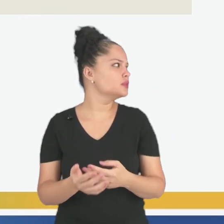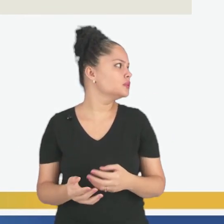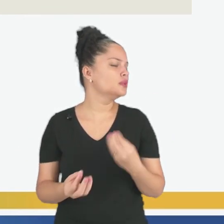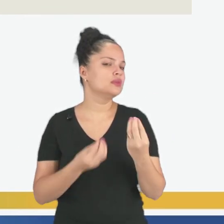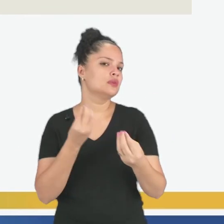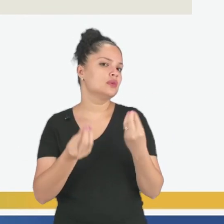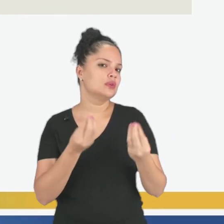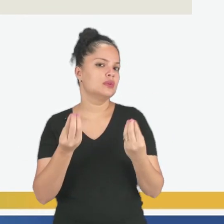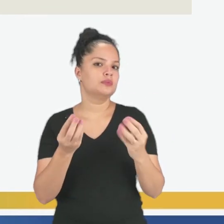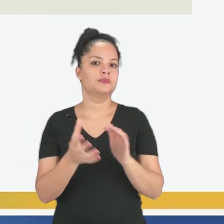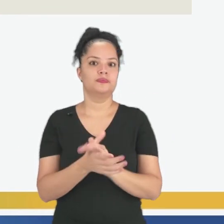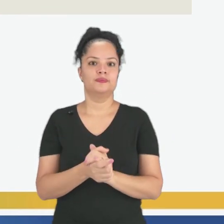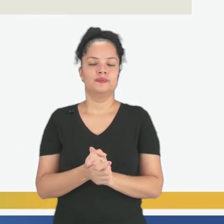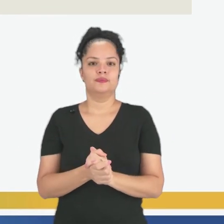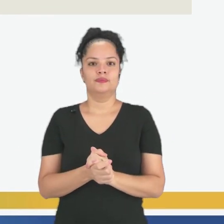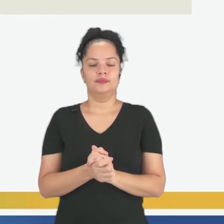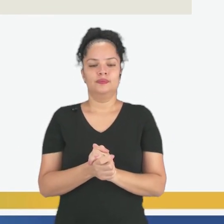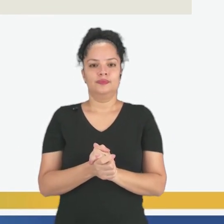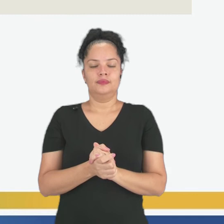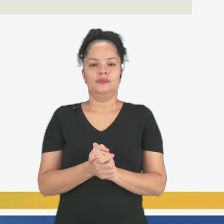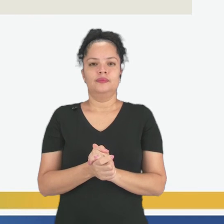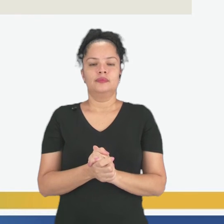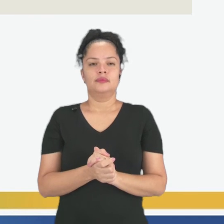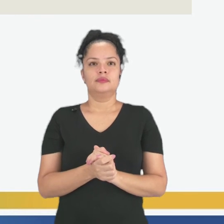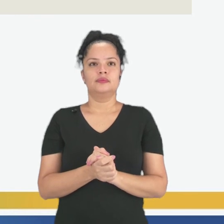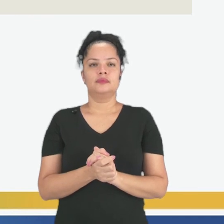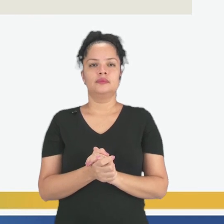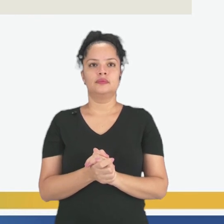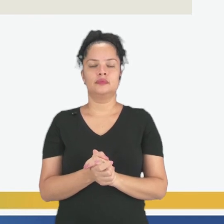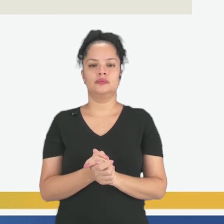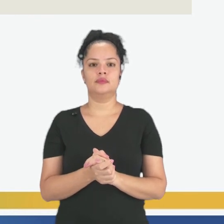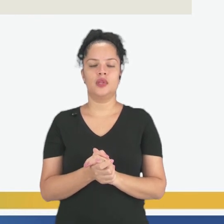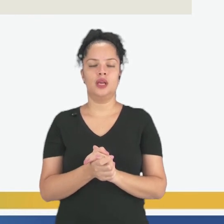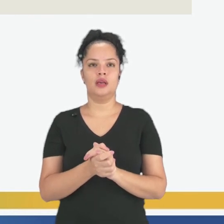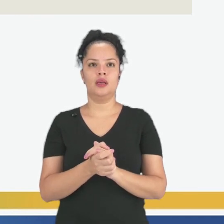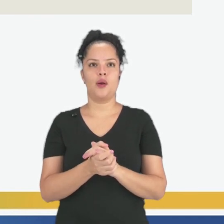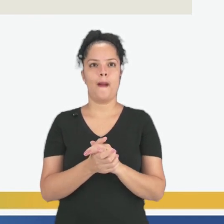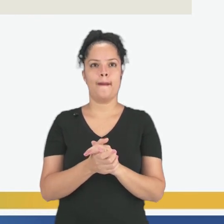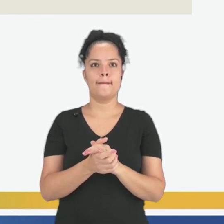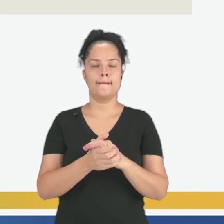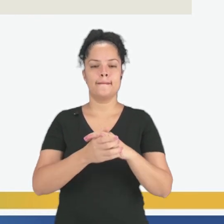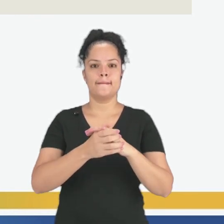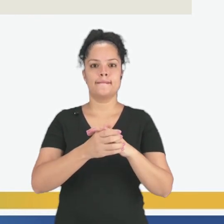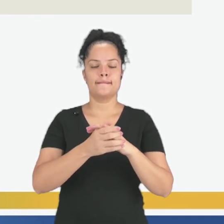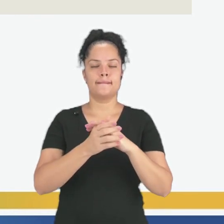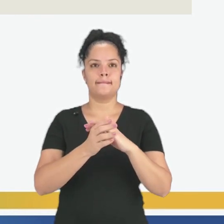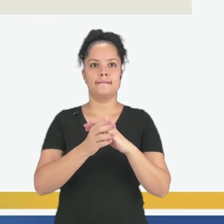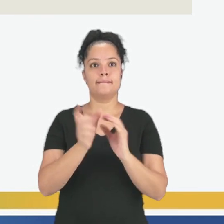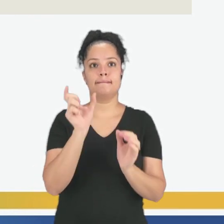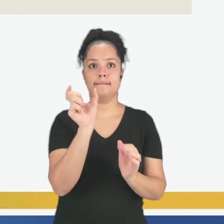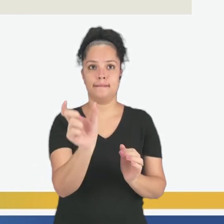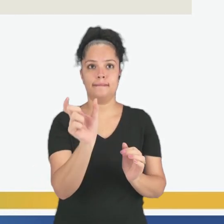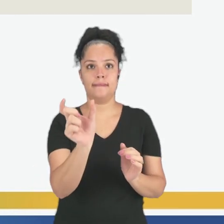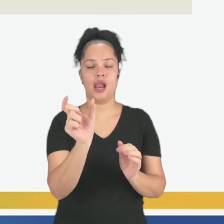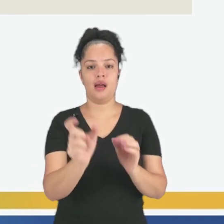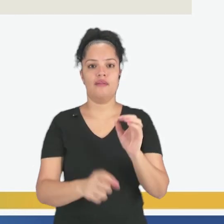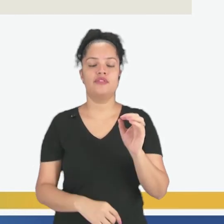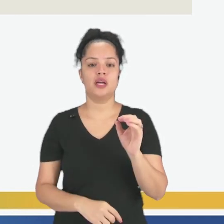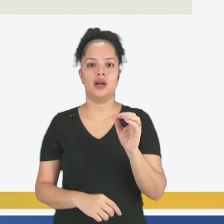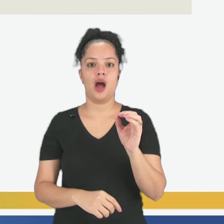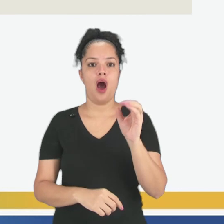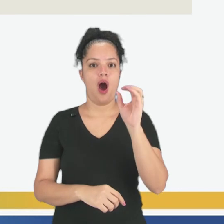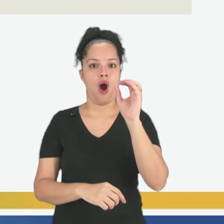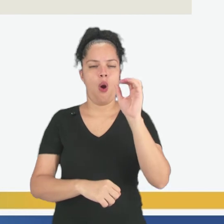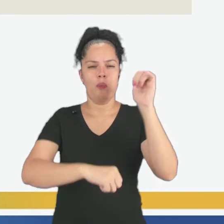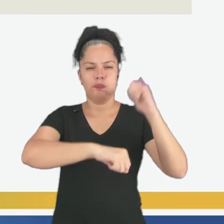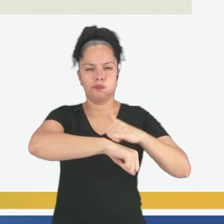vocês, essa questão da compreensão. Mas overweight significa acima do peso, obese é obeso, e